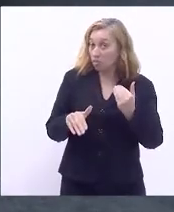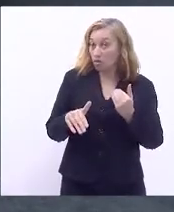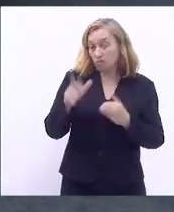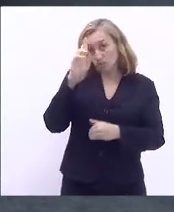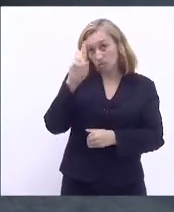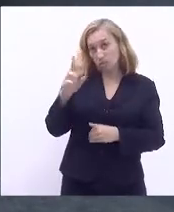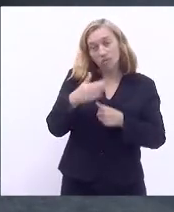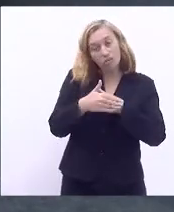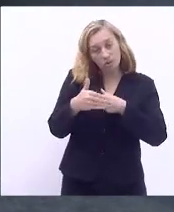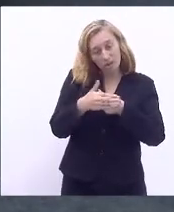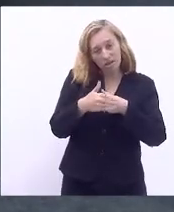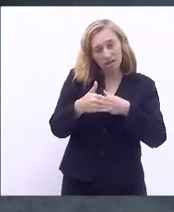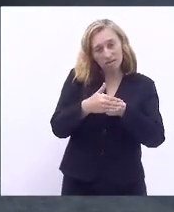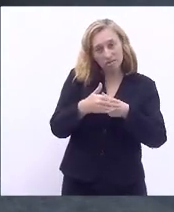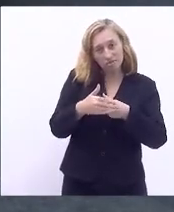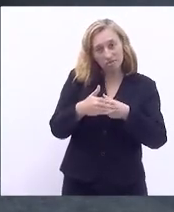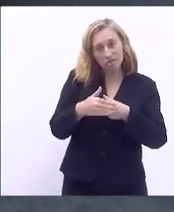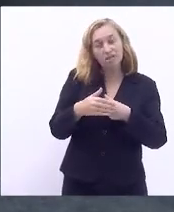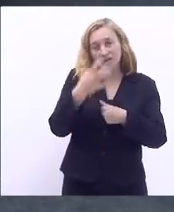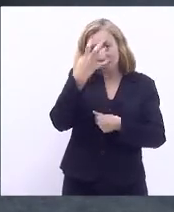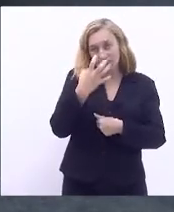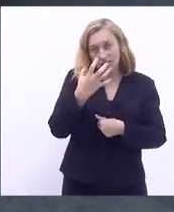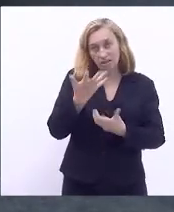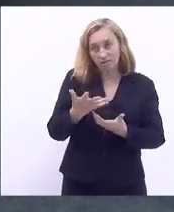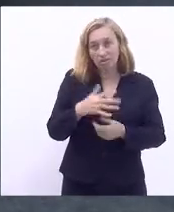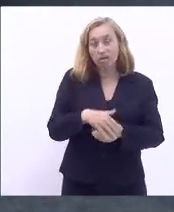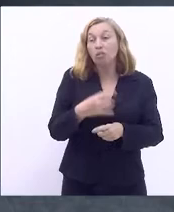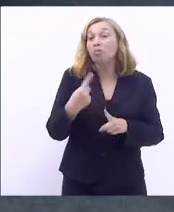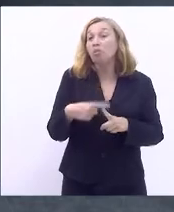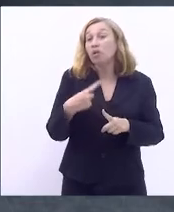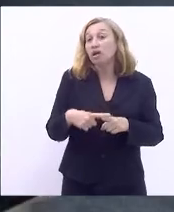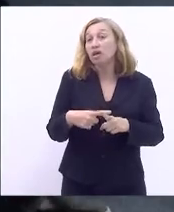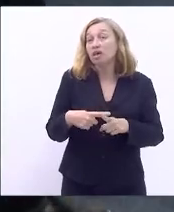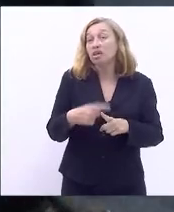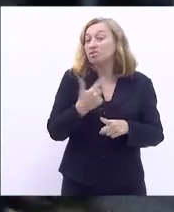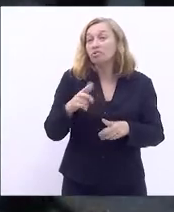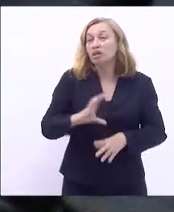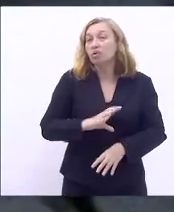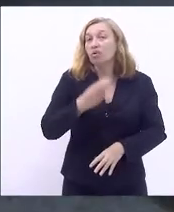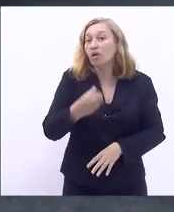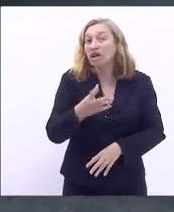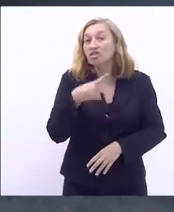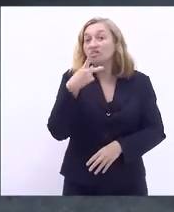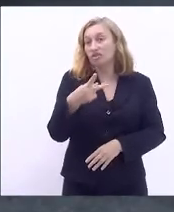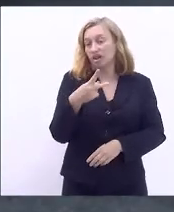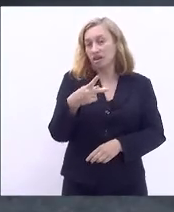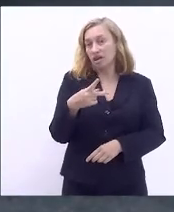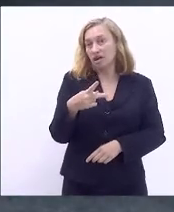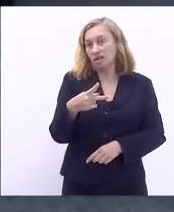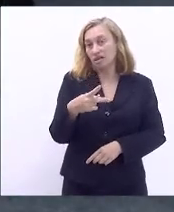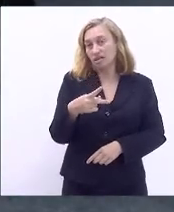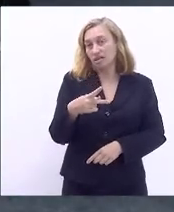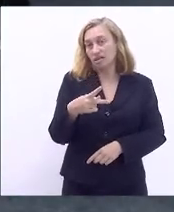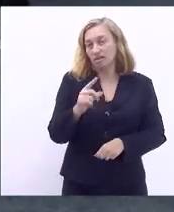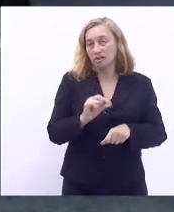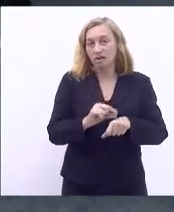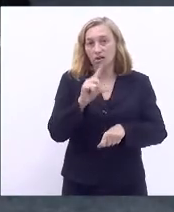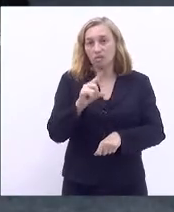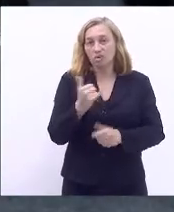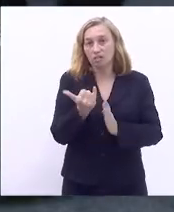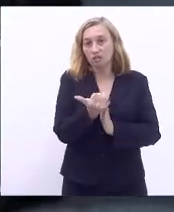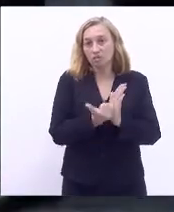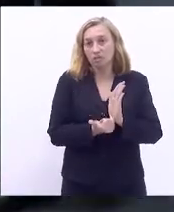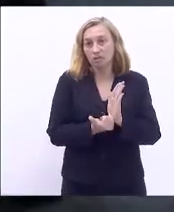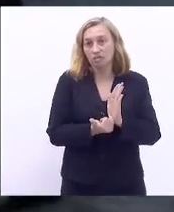muito carinho e muita sinceridade. Por que que a gente não tem coragem de falar sobre aumento de impostos? Porque